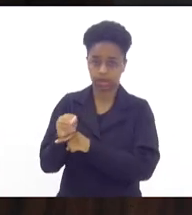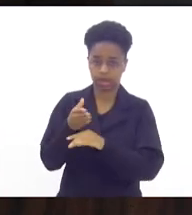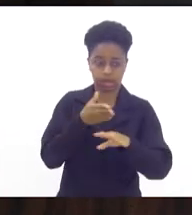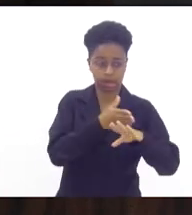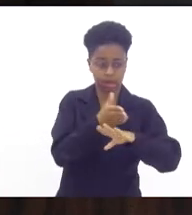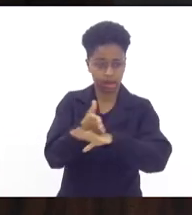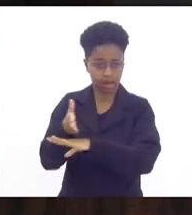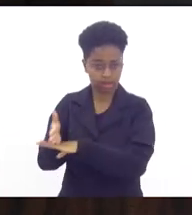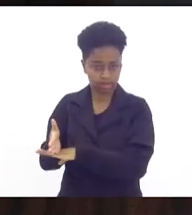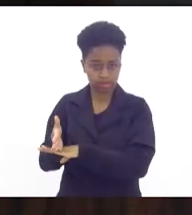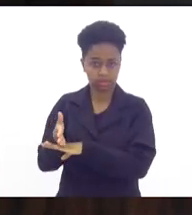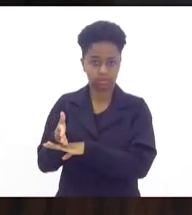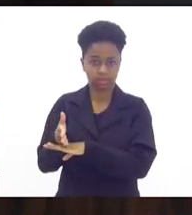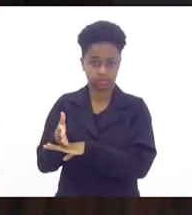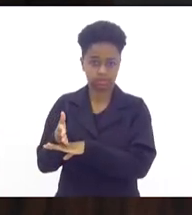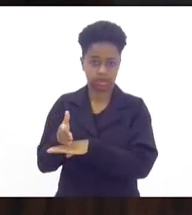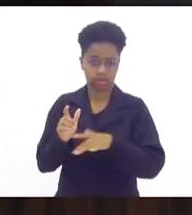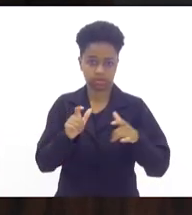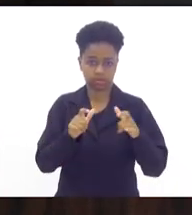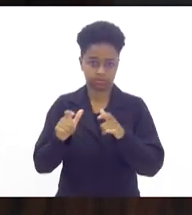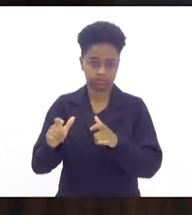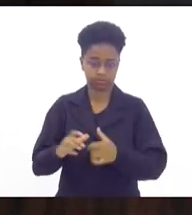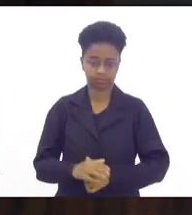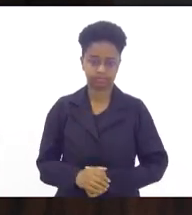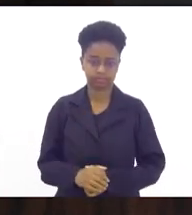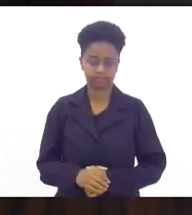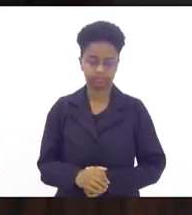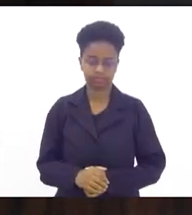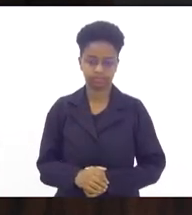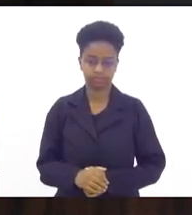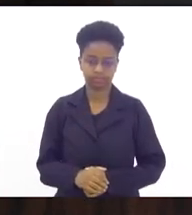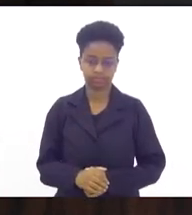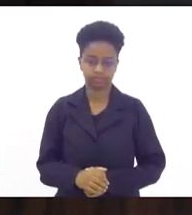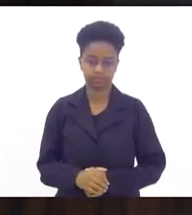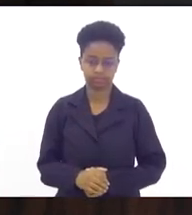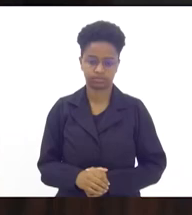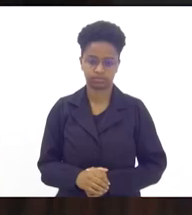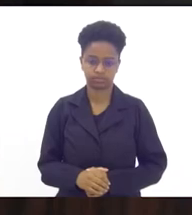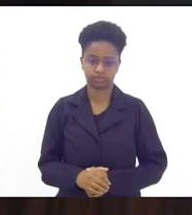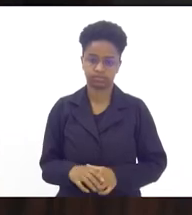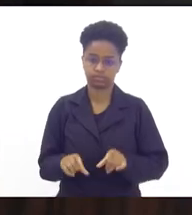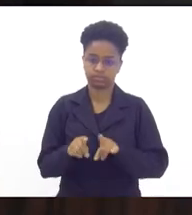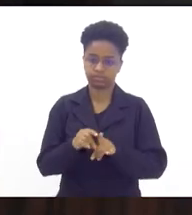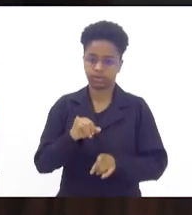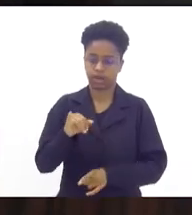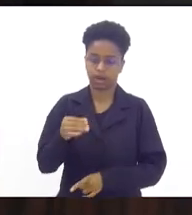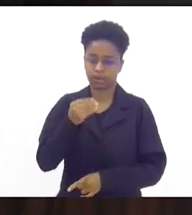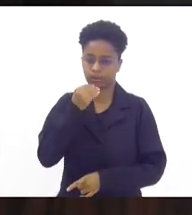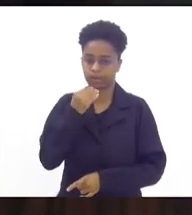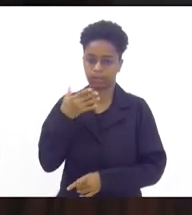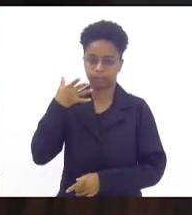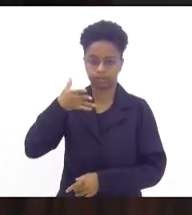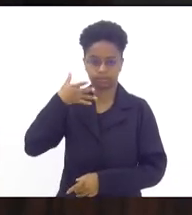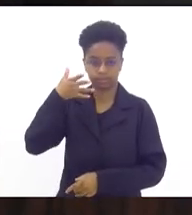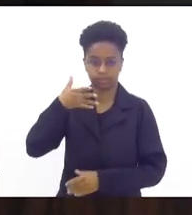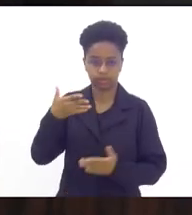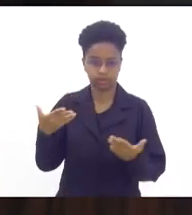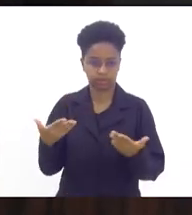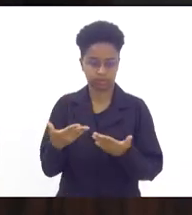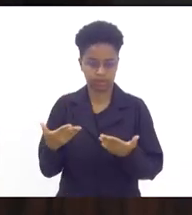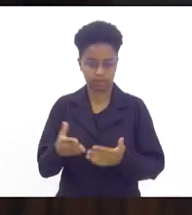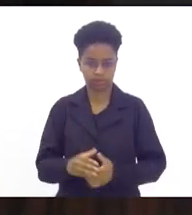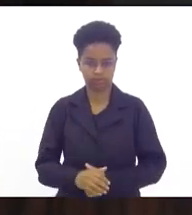a esses espetáculos E aproveitando já essa fala inicial